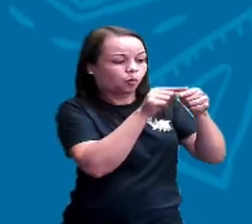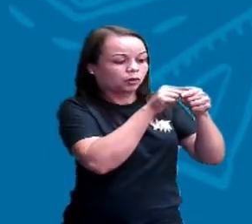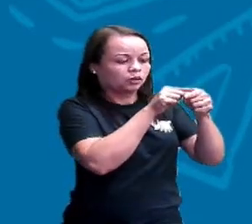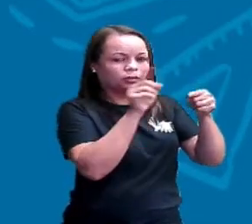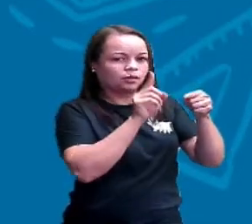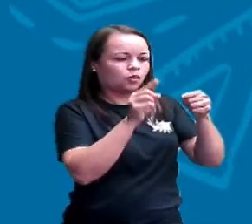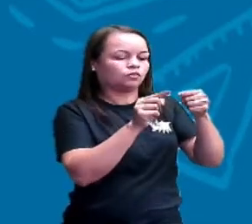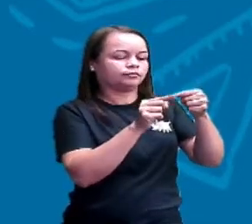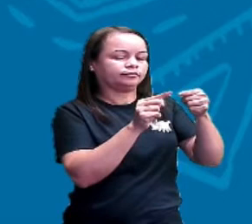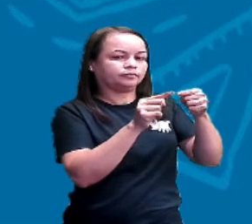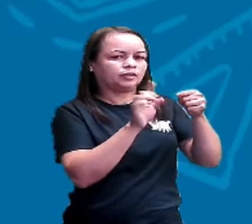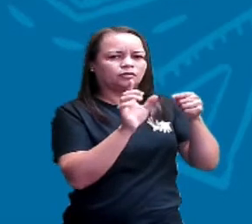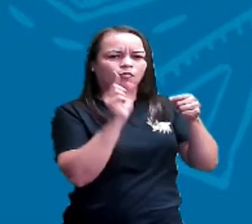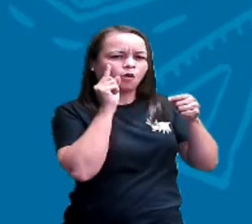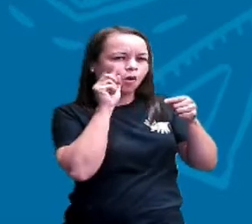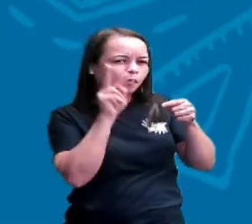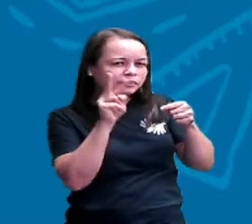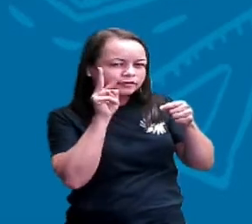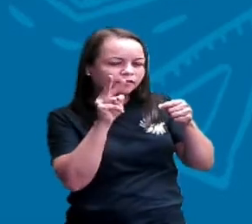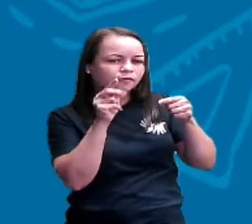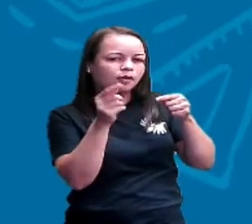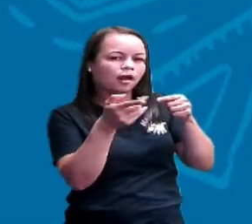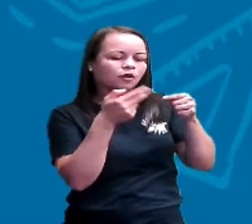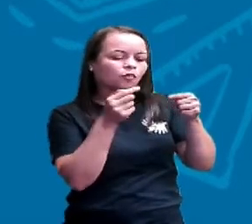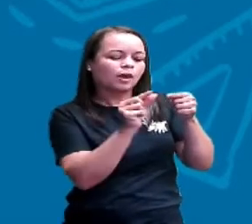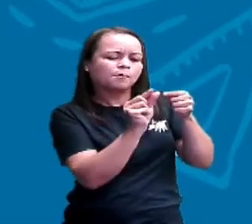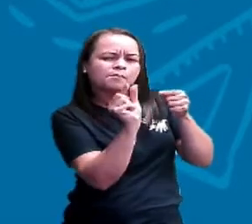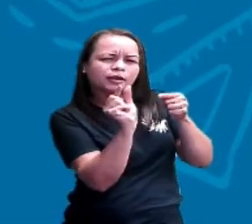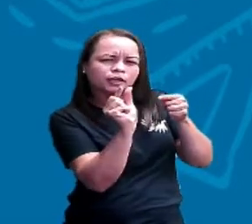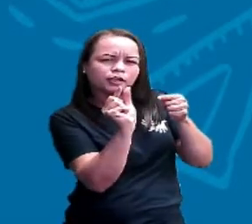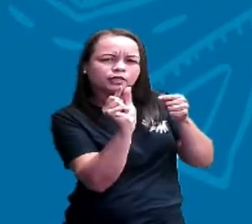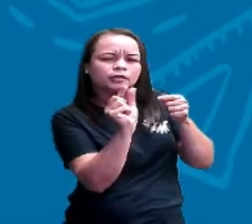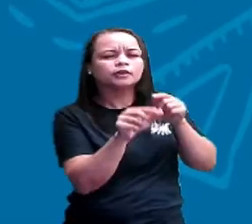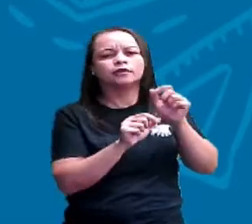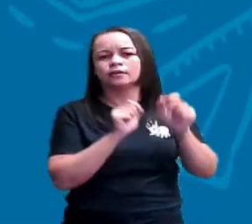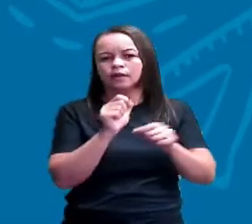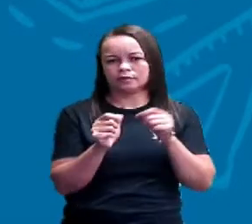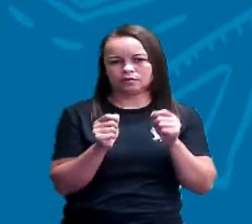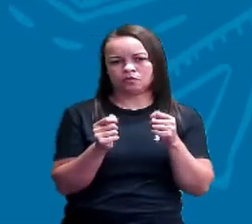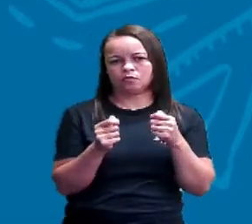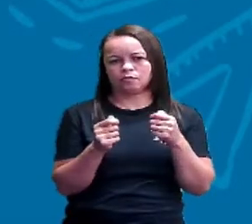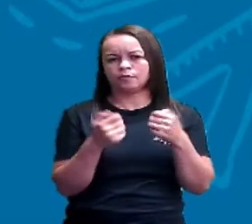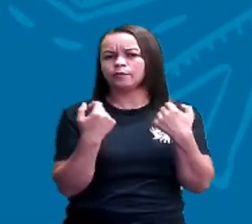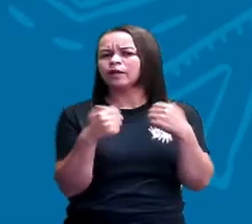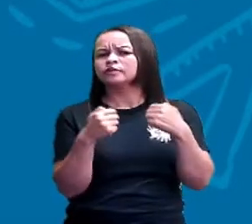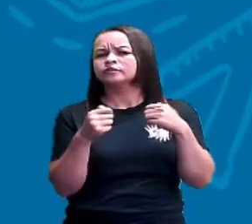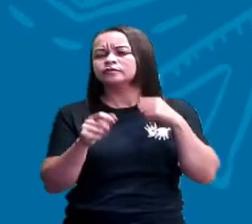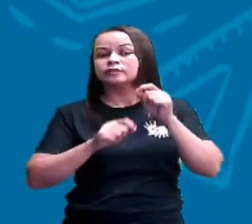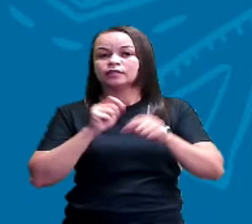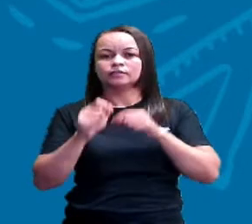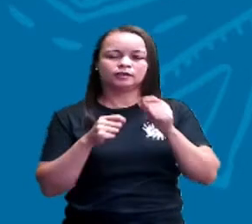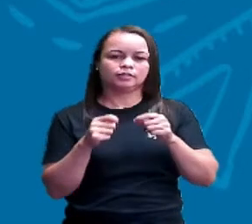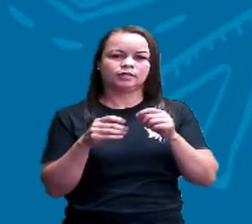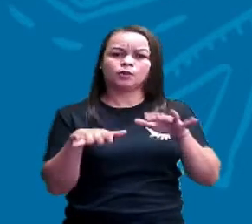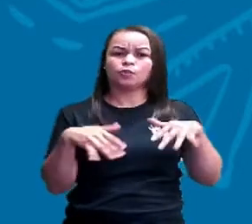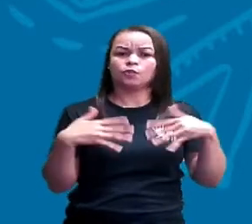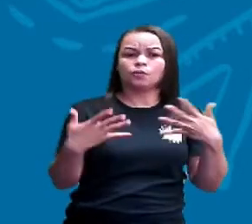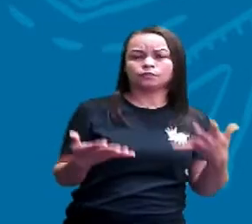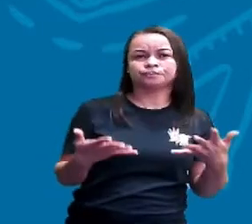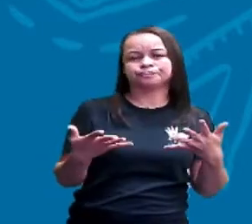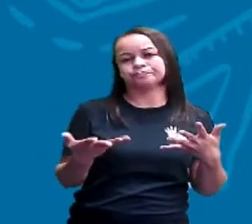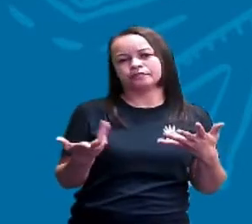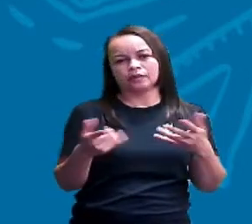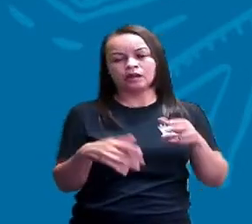é pequenininha. Para a gente medir a pontinha do lápis, qual é a unidade